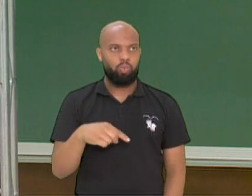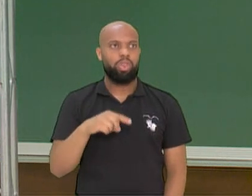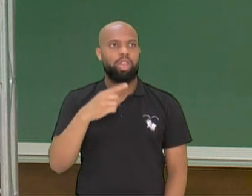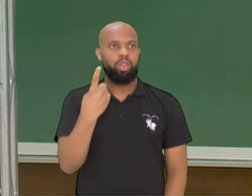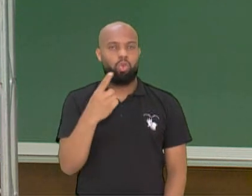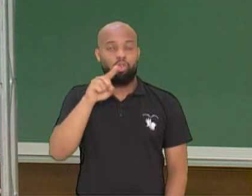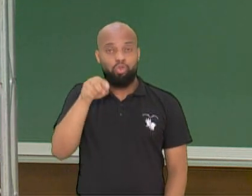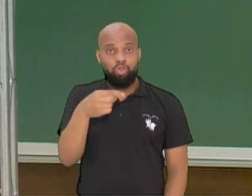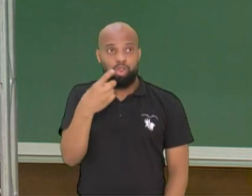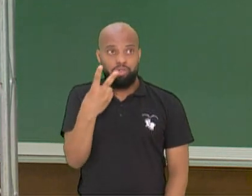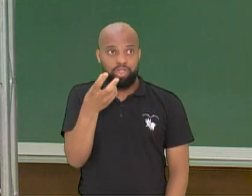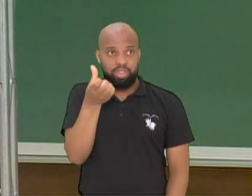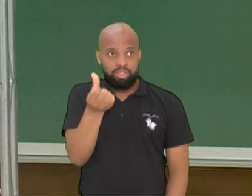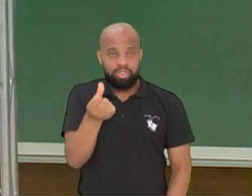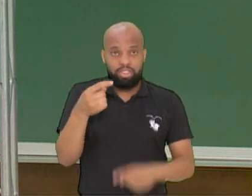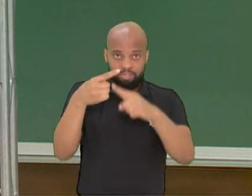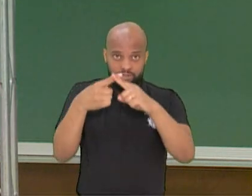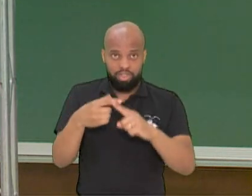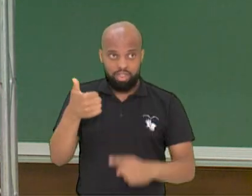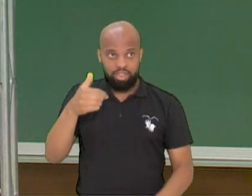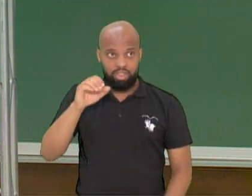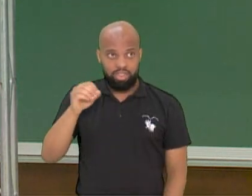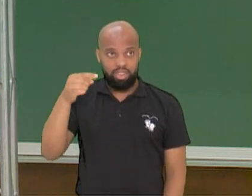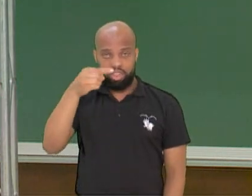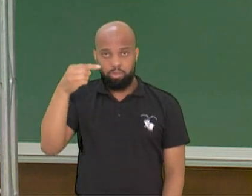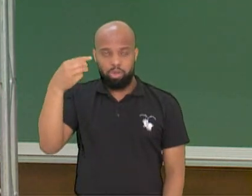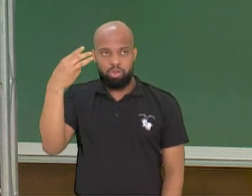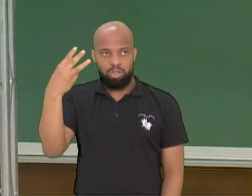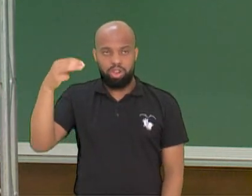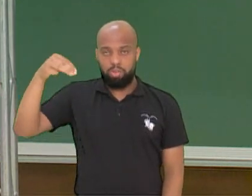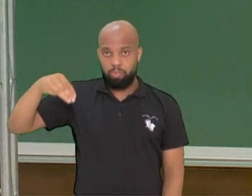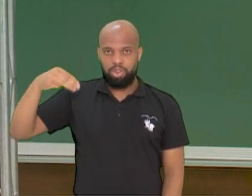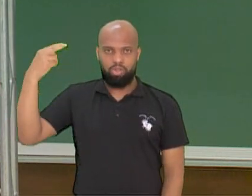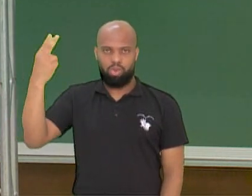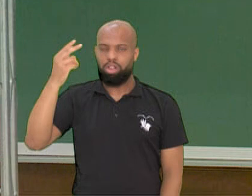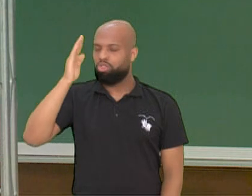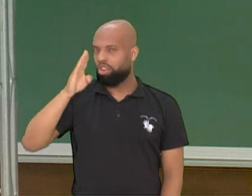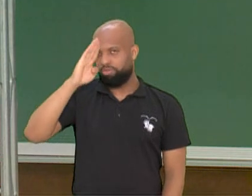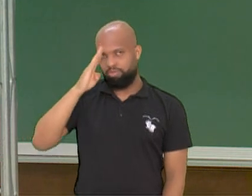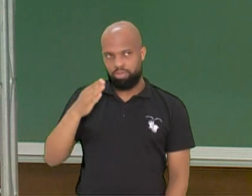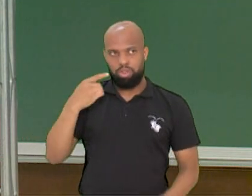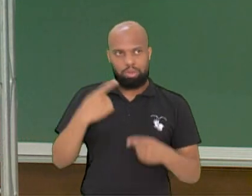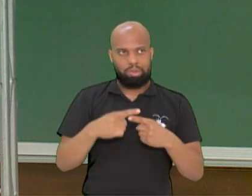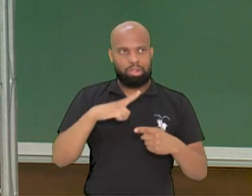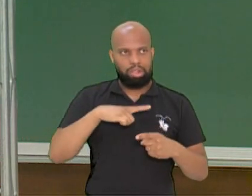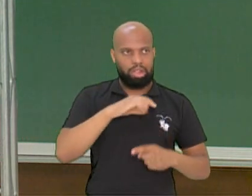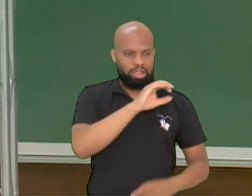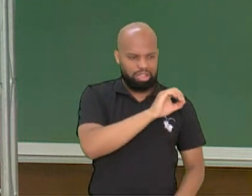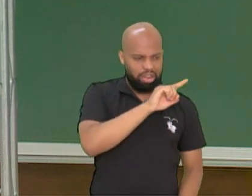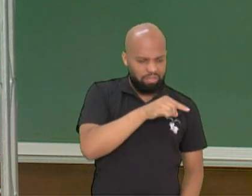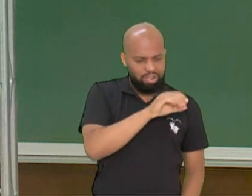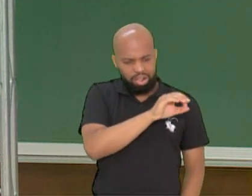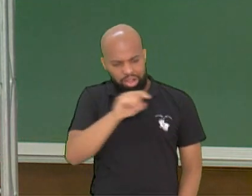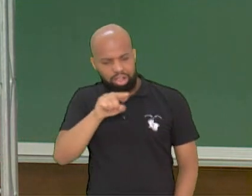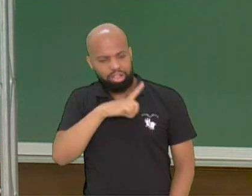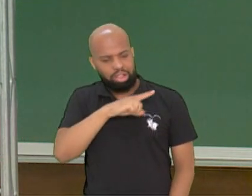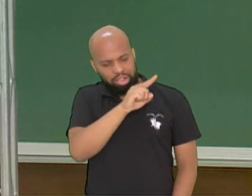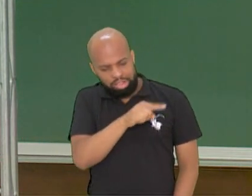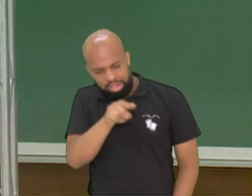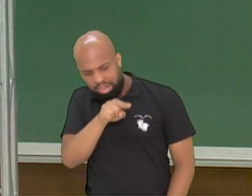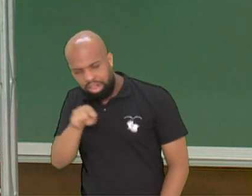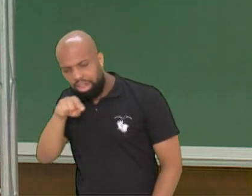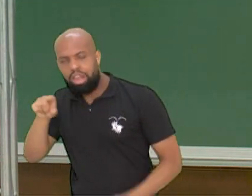0,00126 metros quadrados. O que, colocando em notação científica, 1,26, esse 1 está na terceira